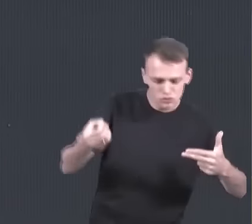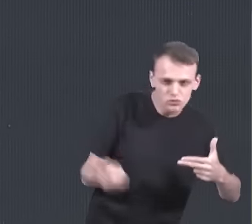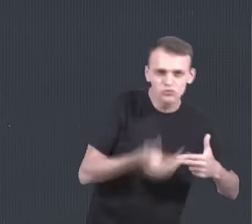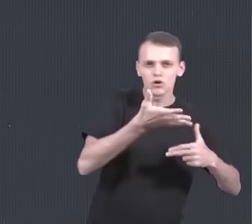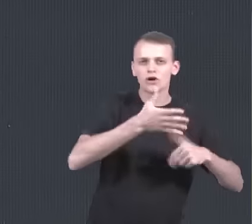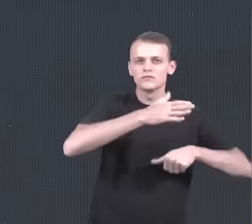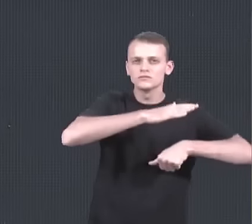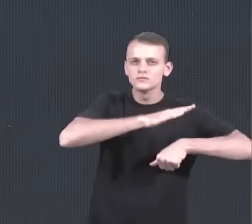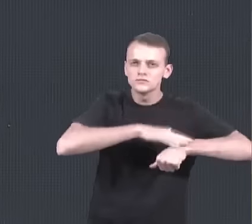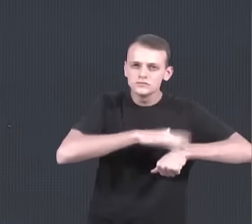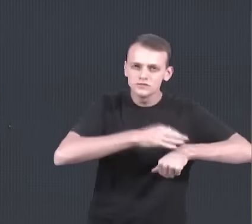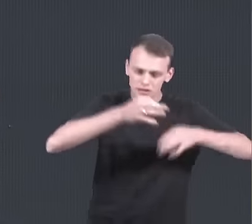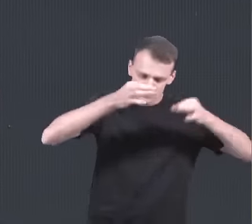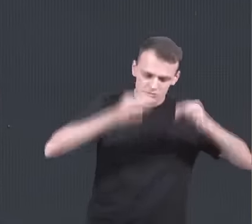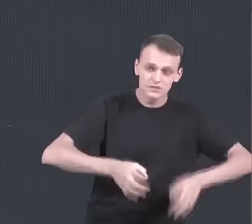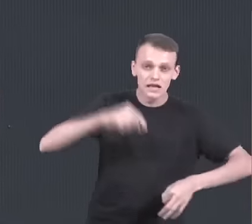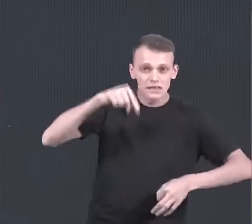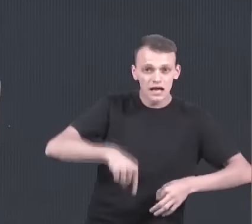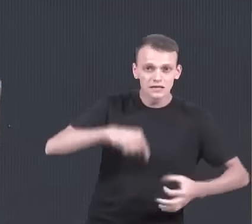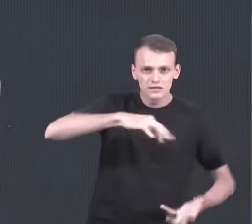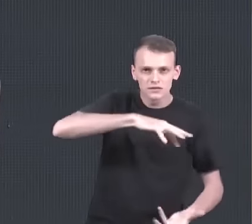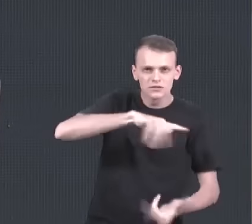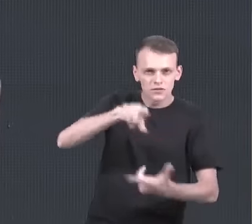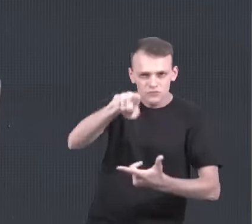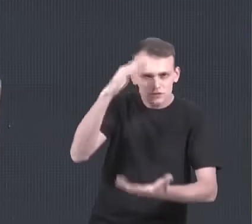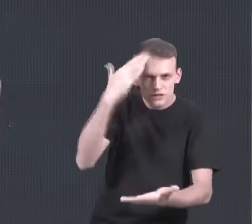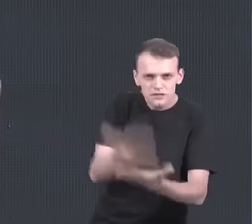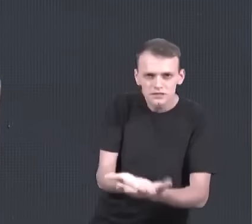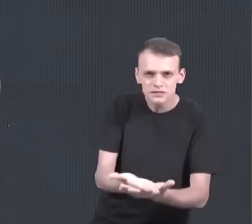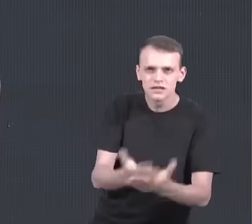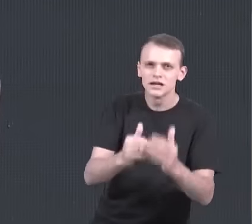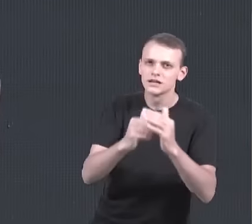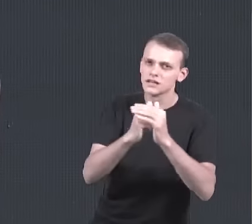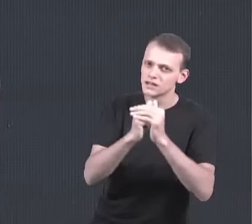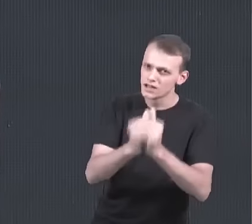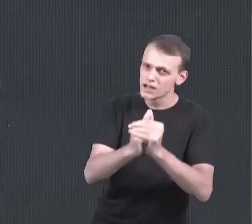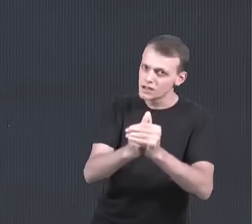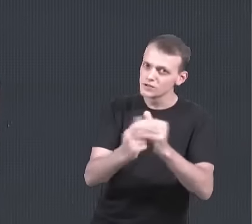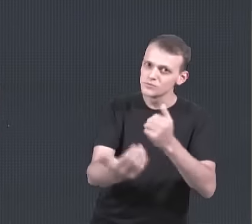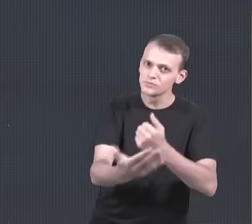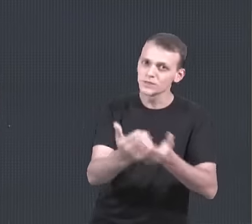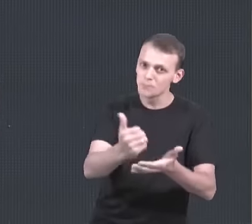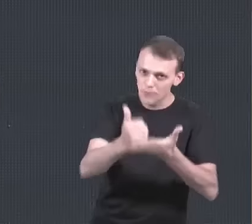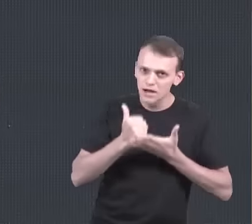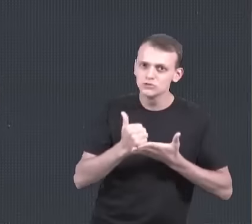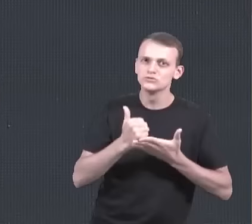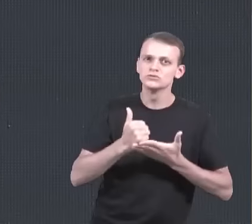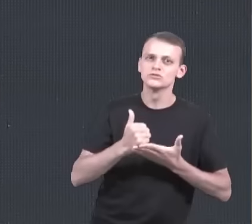semestre sobre o planeta Terra. Quantos creem comigo nessa palavra? Me ajuda aí.